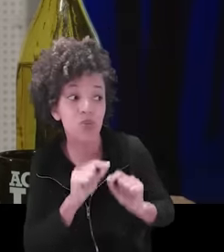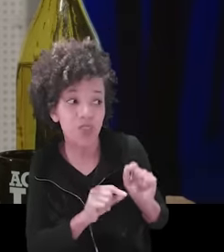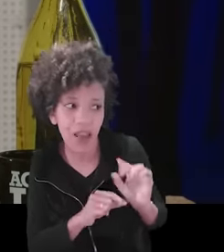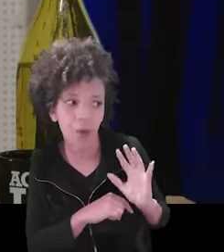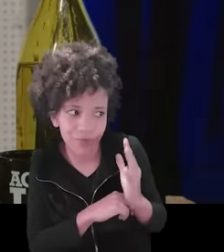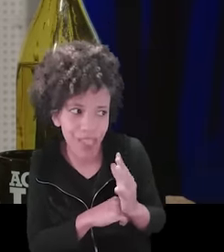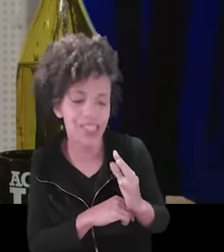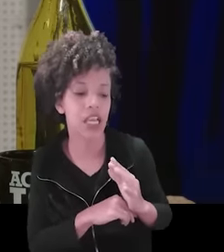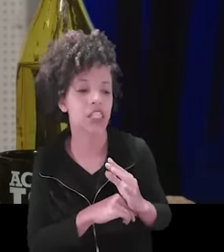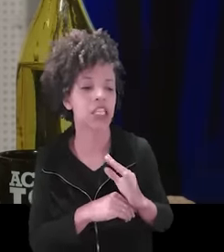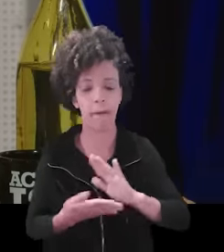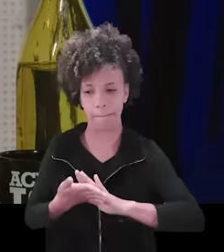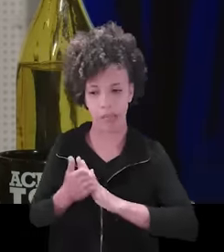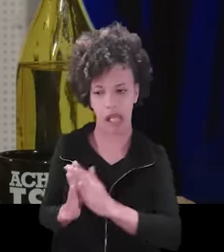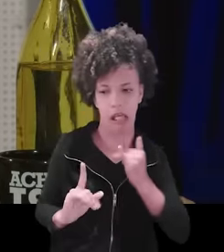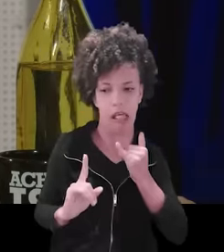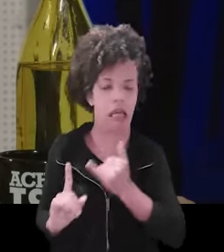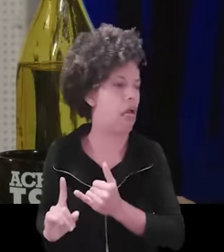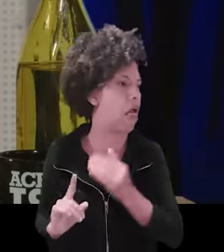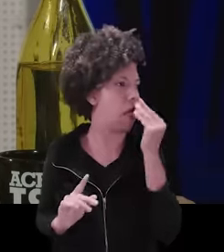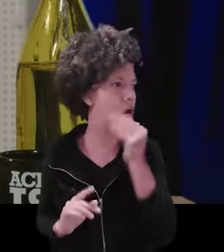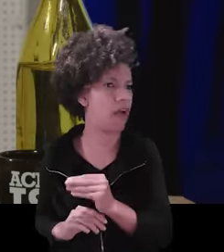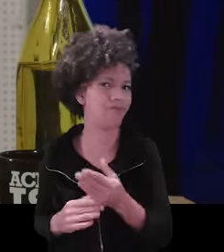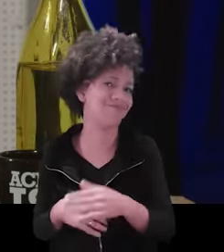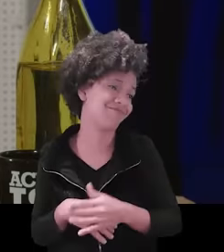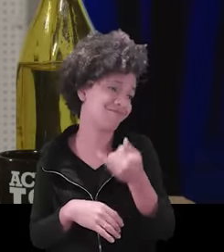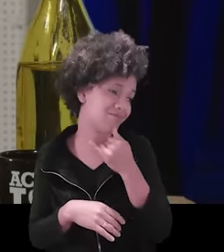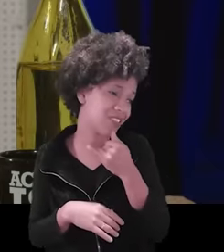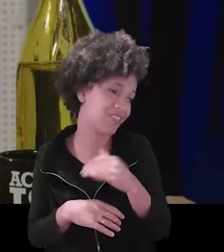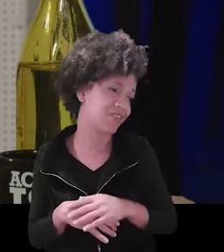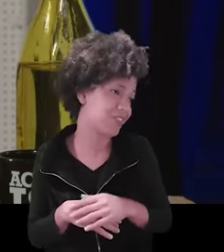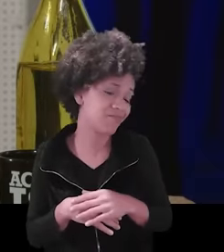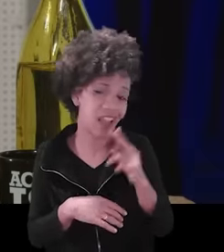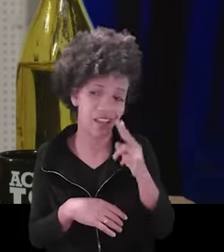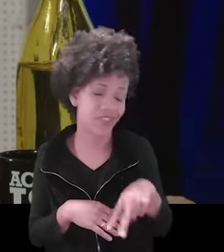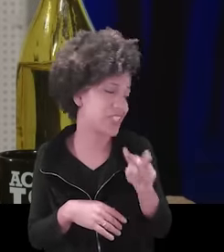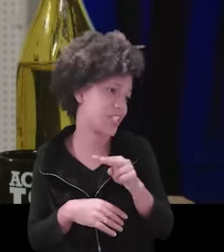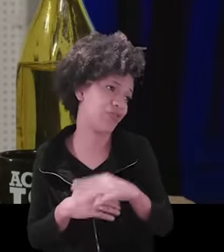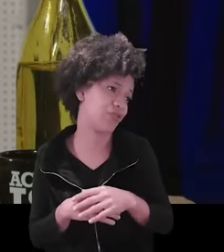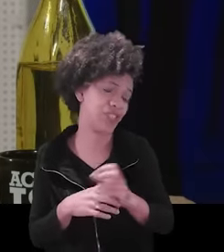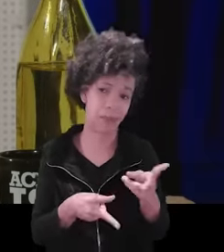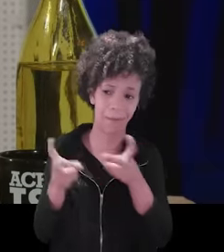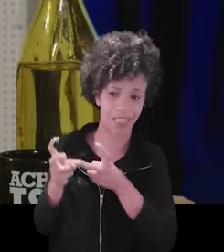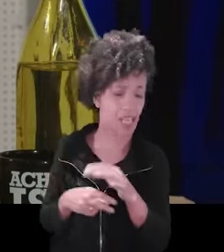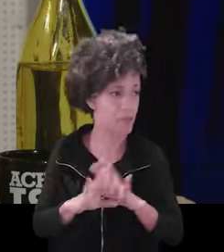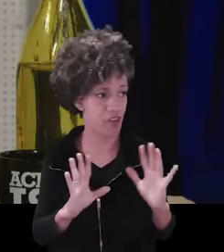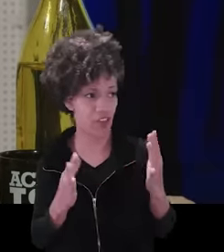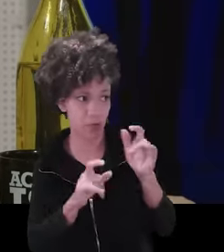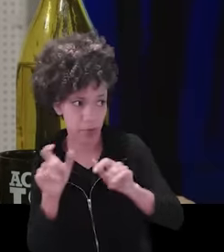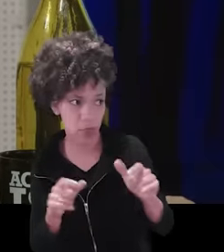só que esse negócio de pisar na cabeça de quem não tem eh infelizmente muito visível são assim